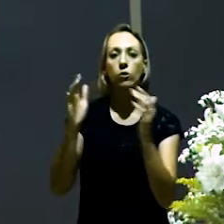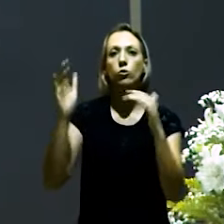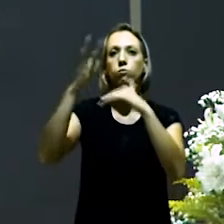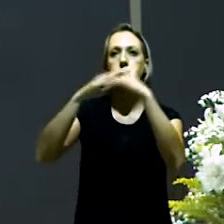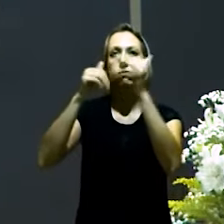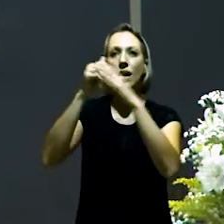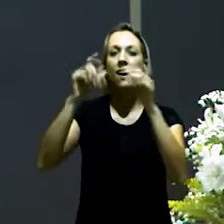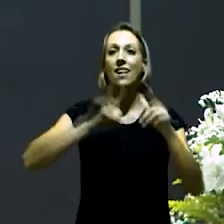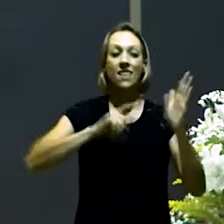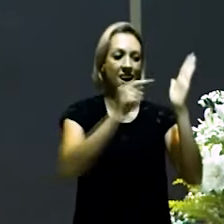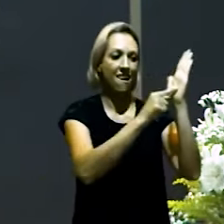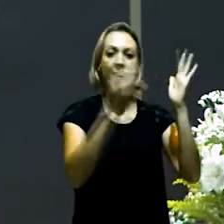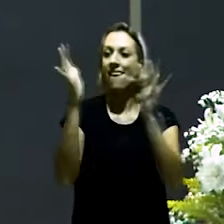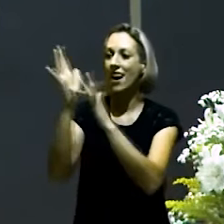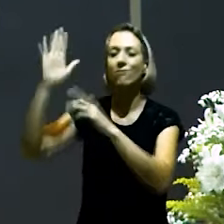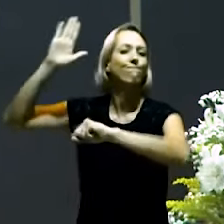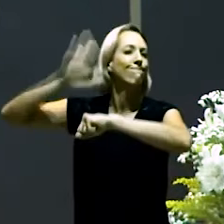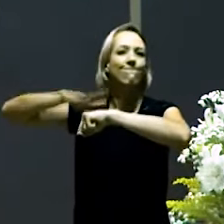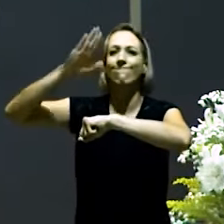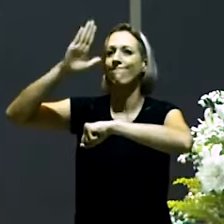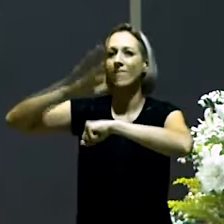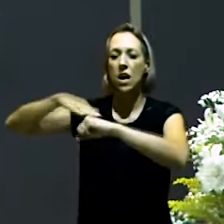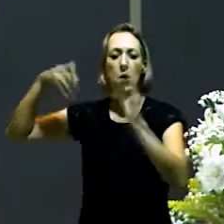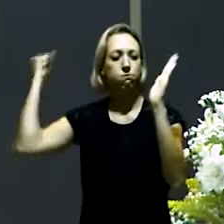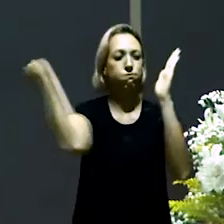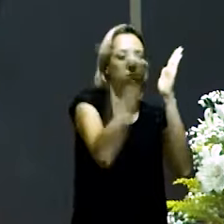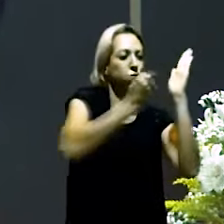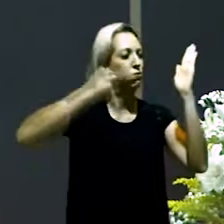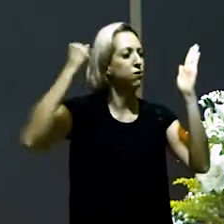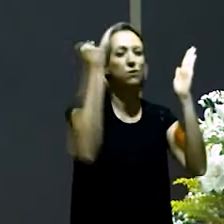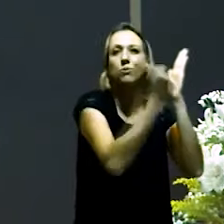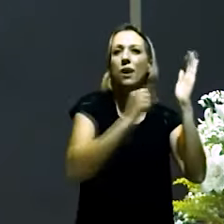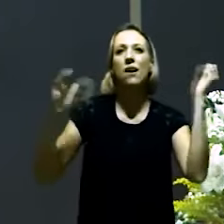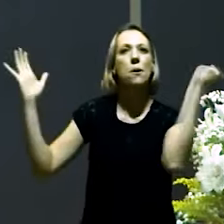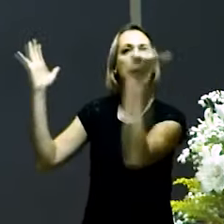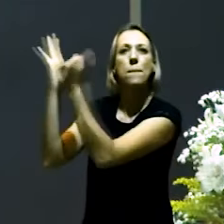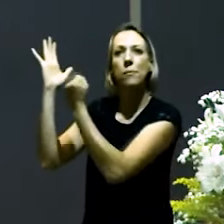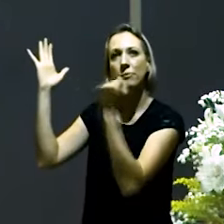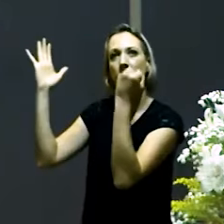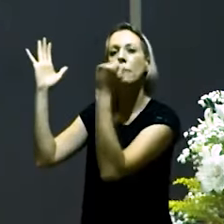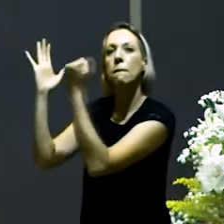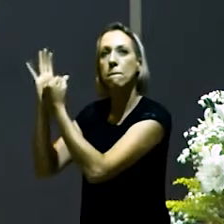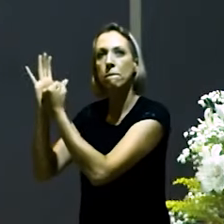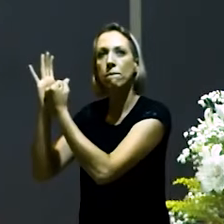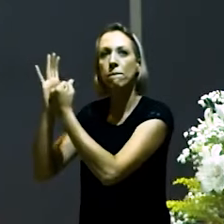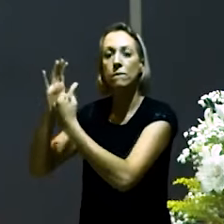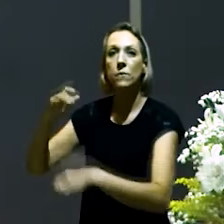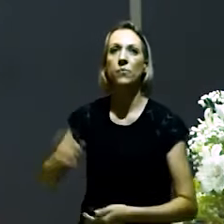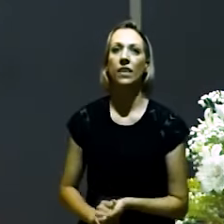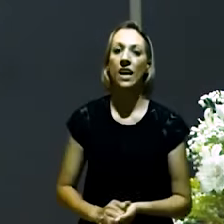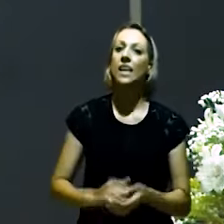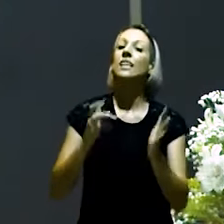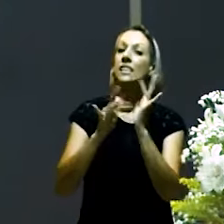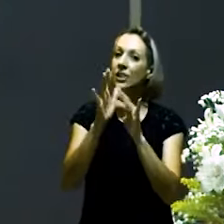cravo. Na mão de Jesus foi muito mais do que martelada. Antes do cravo perfurar a mão de Jesus, a minha e a tua dívida